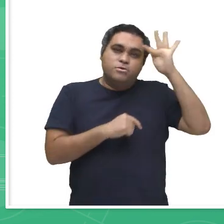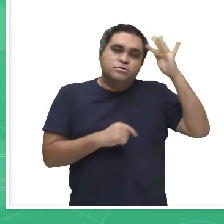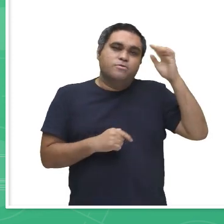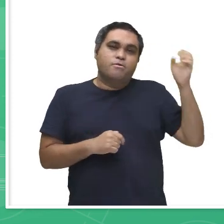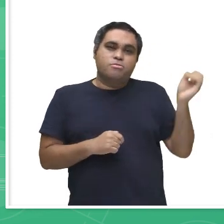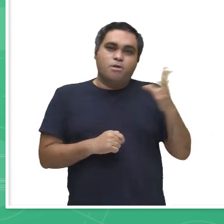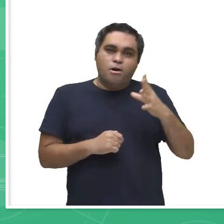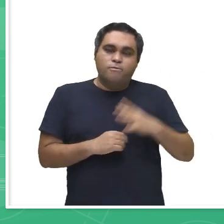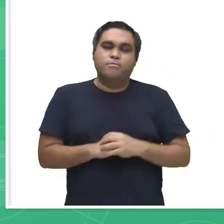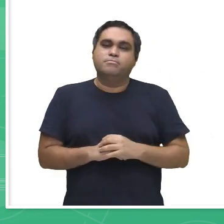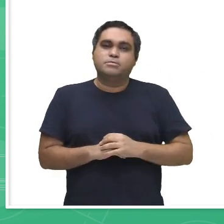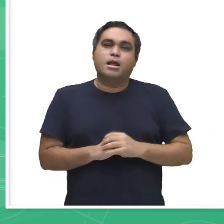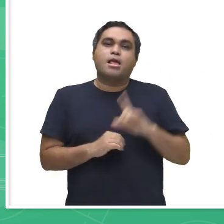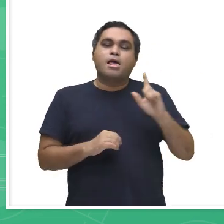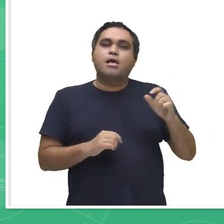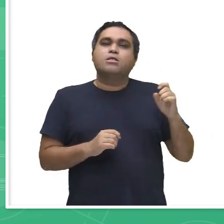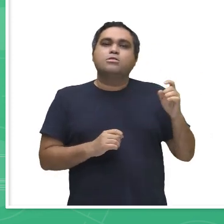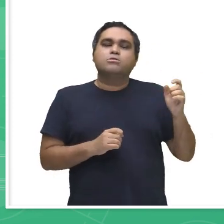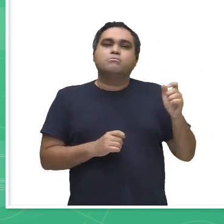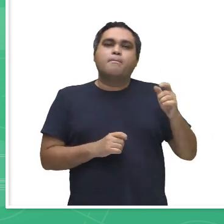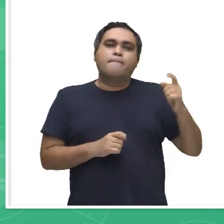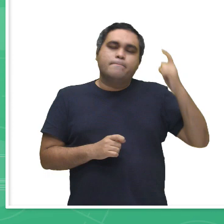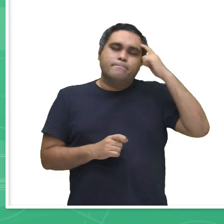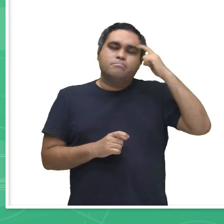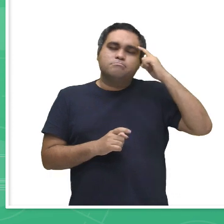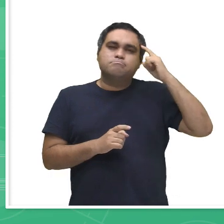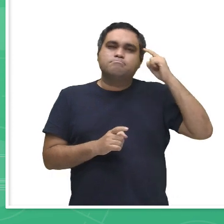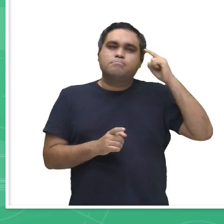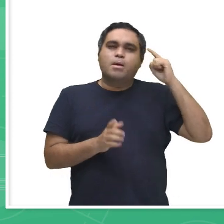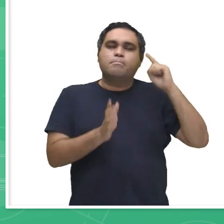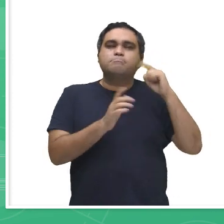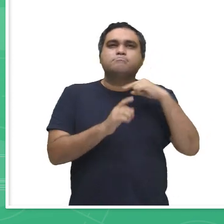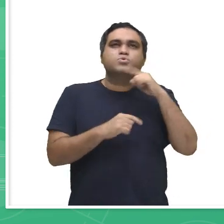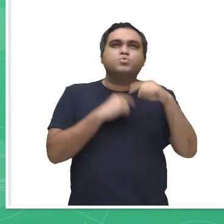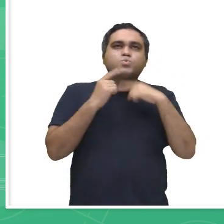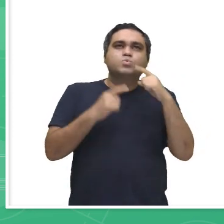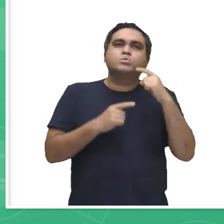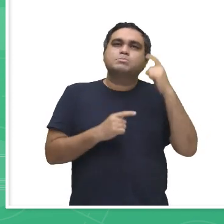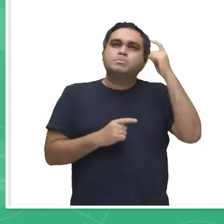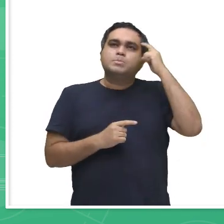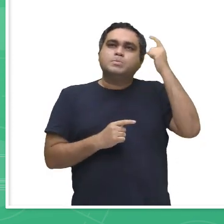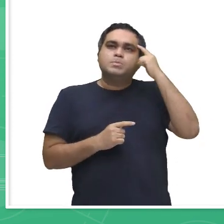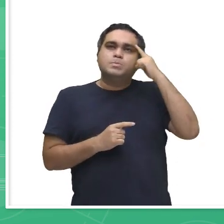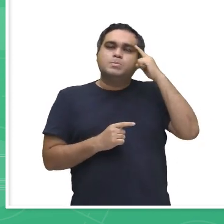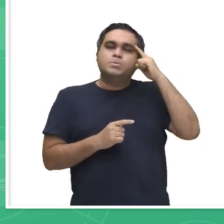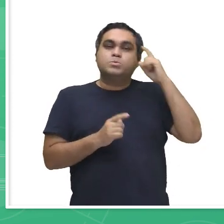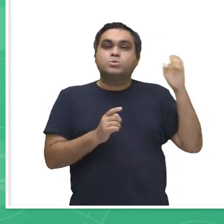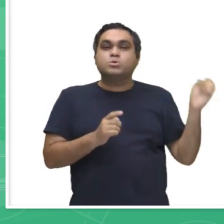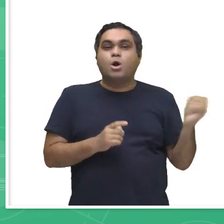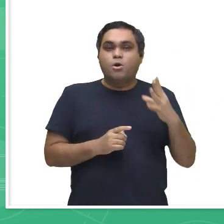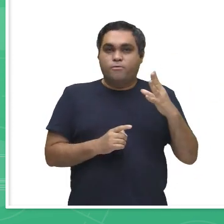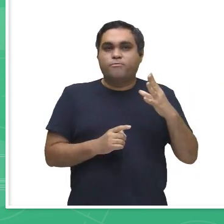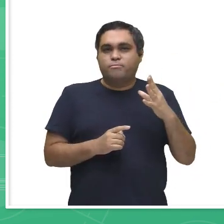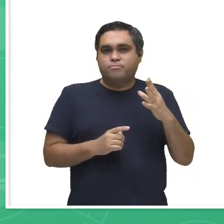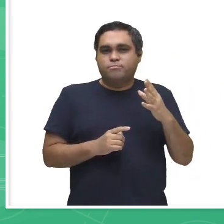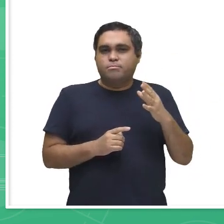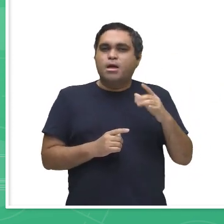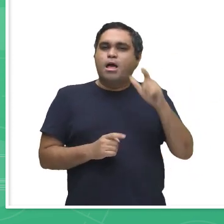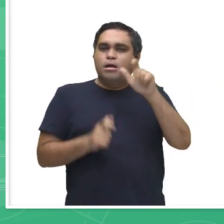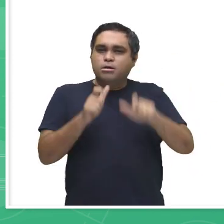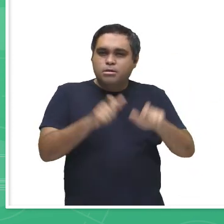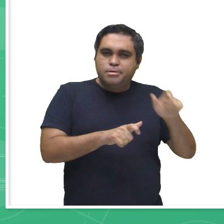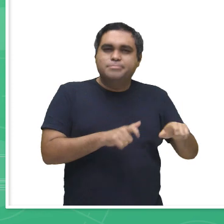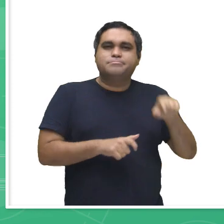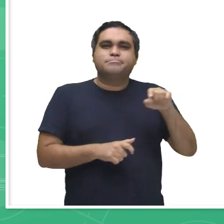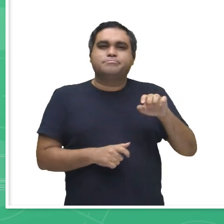a haver uns novos questionamentos em relação a um método para se chegar a um conhecimento. René Descartes, né?